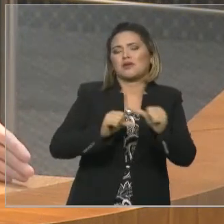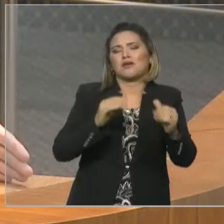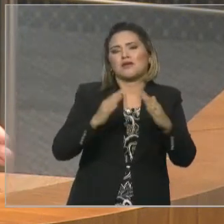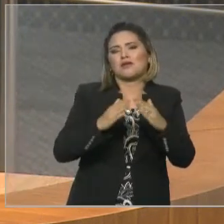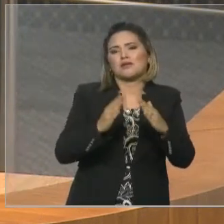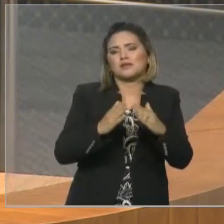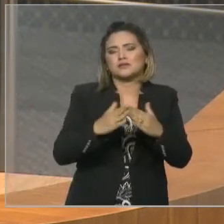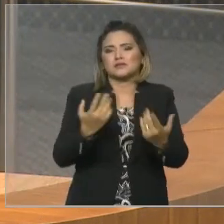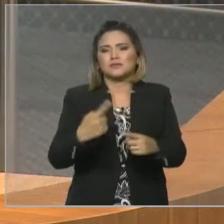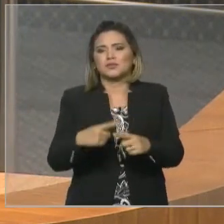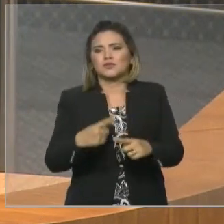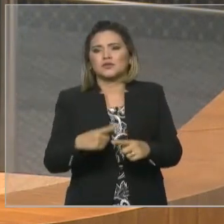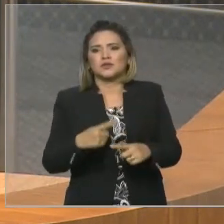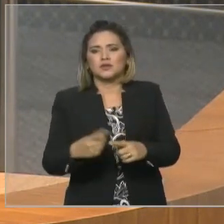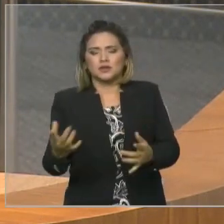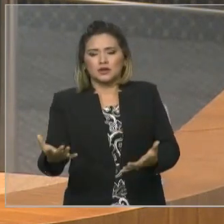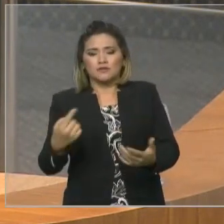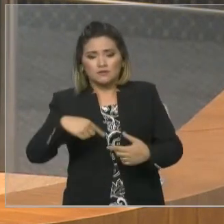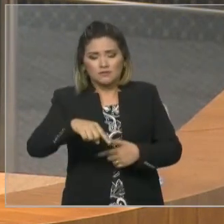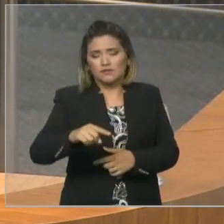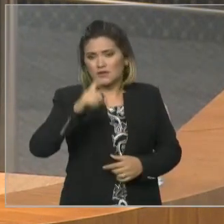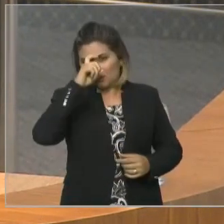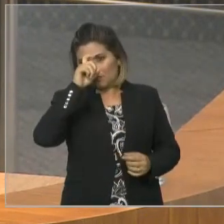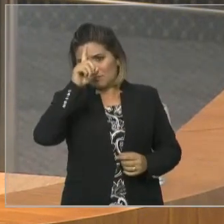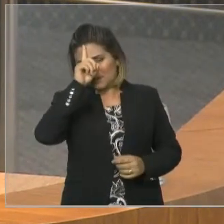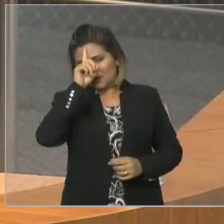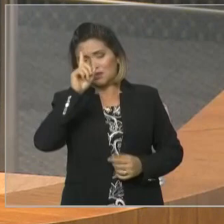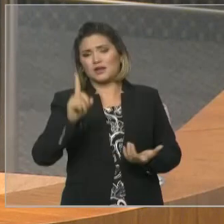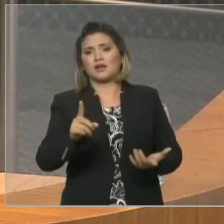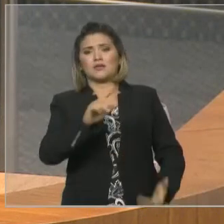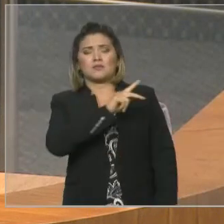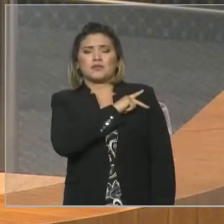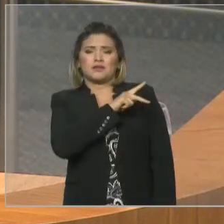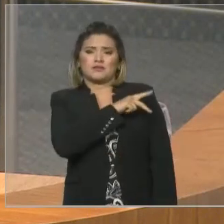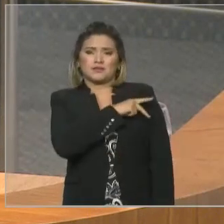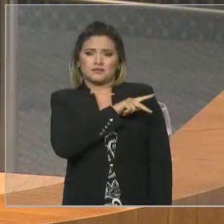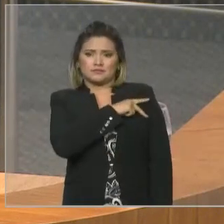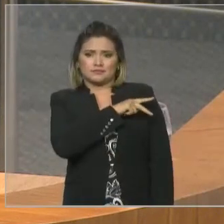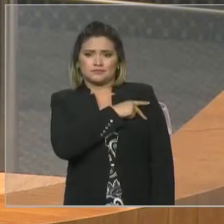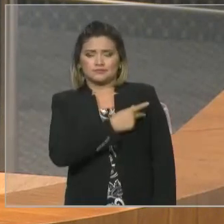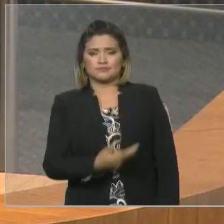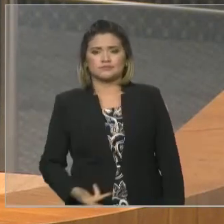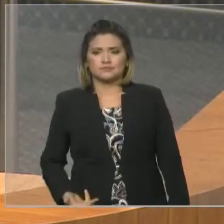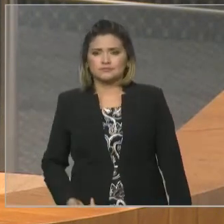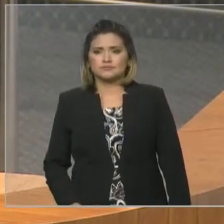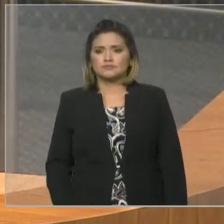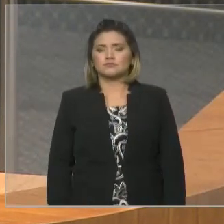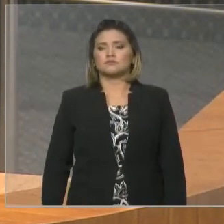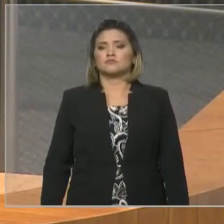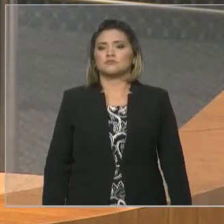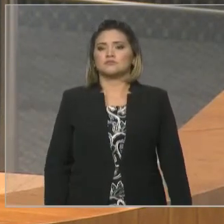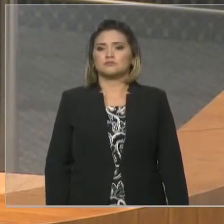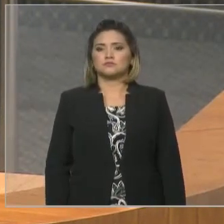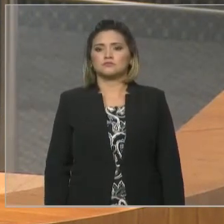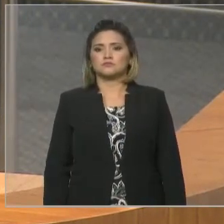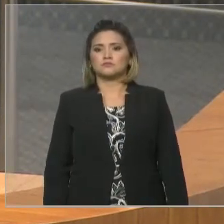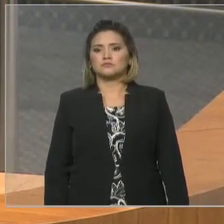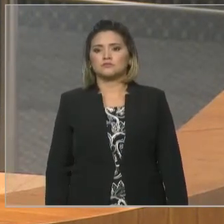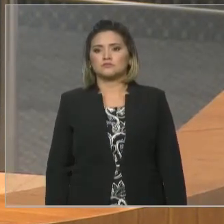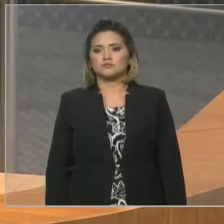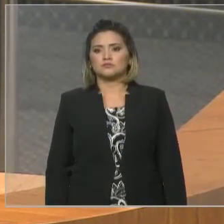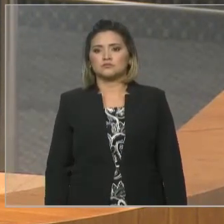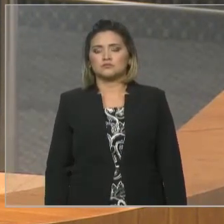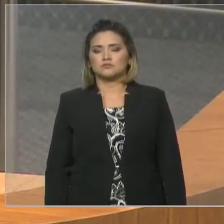oncologia e na questão da rede de urgência e emergência. Ou seja, muito já se fez pela saúde e o